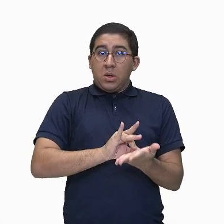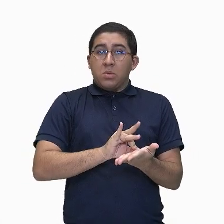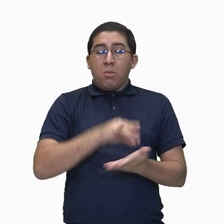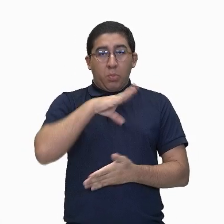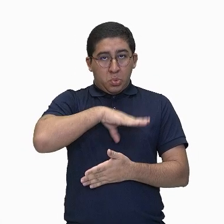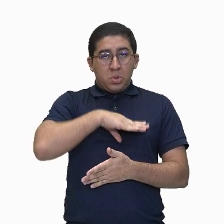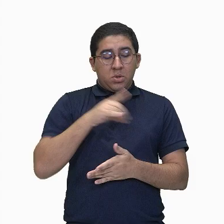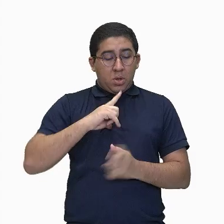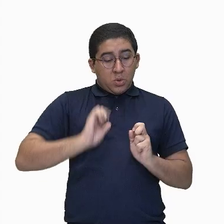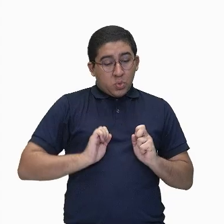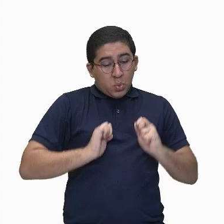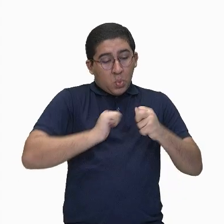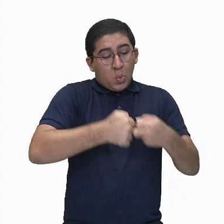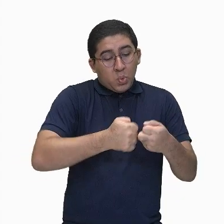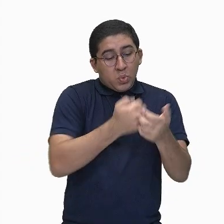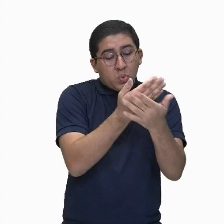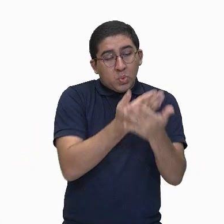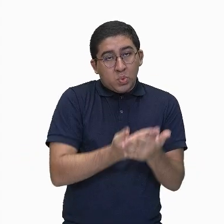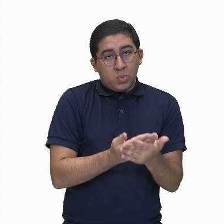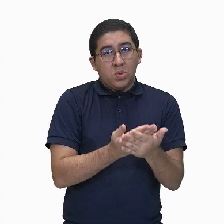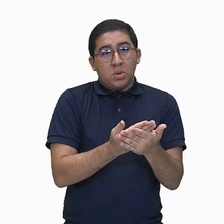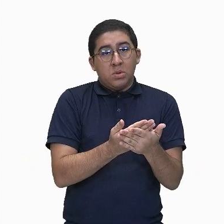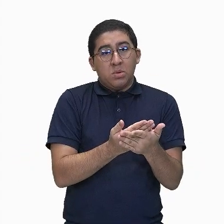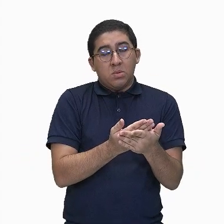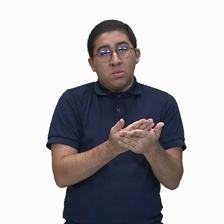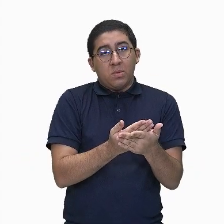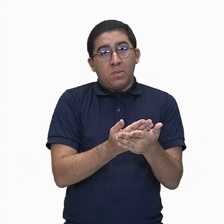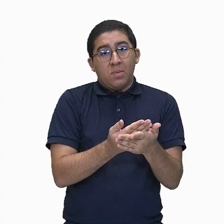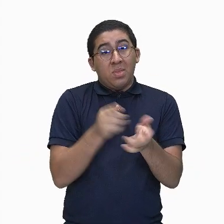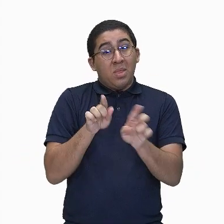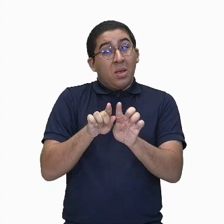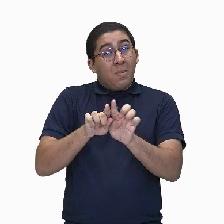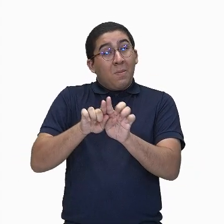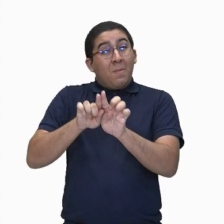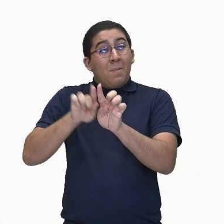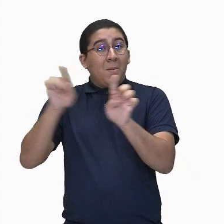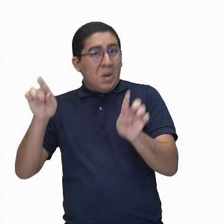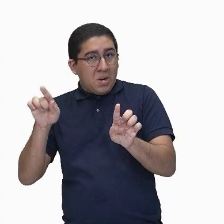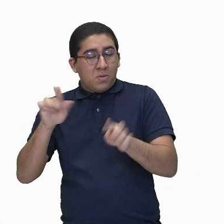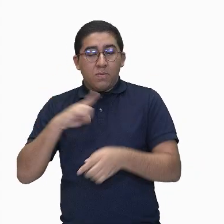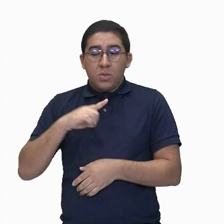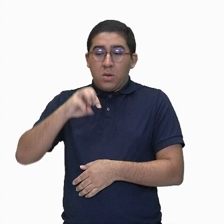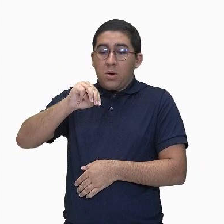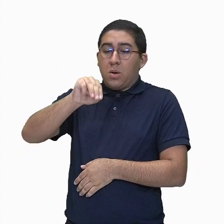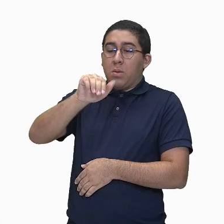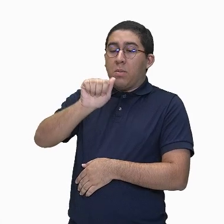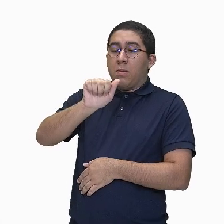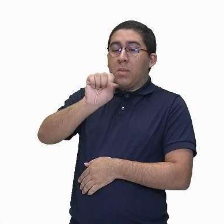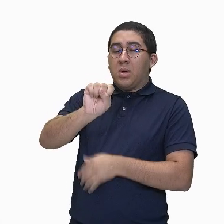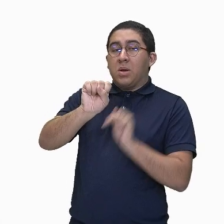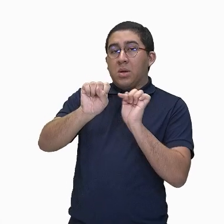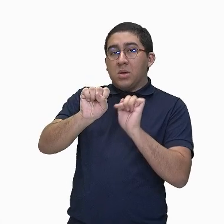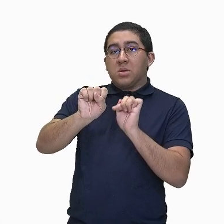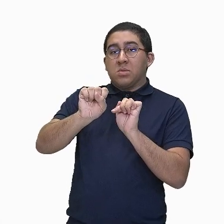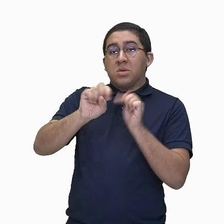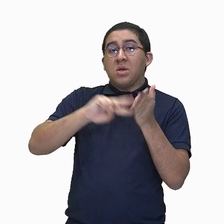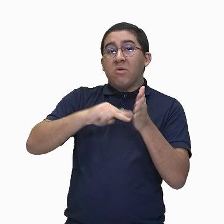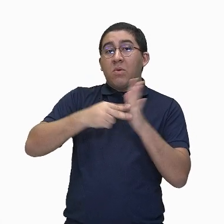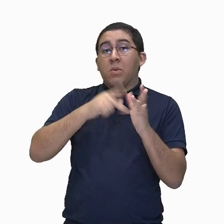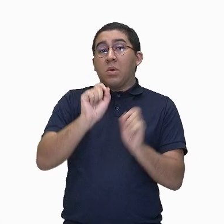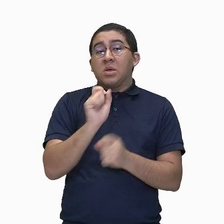fazer um determinado estudo. E, com base nisso, eu teria que ter o quê? Uma nota que eu esperava,